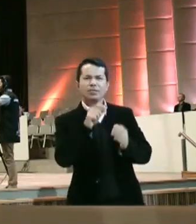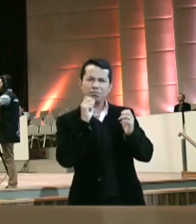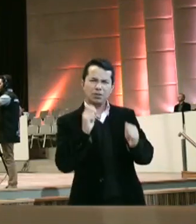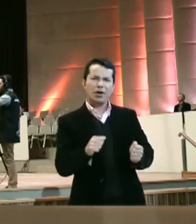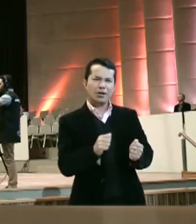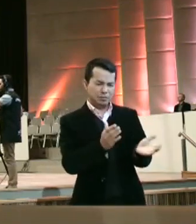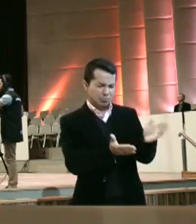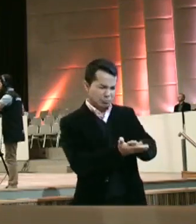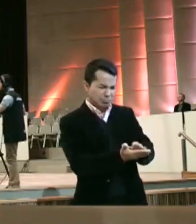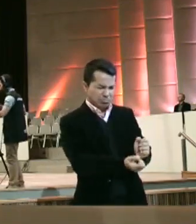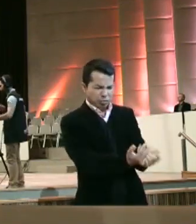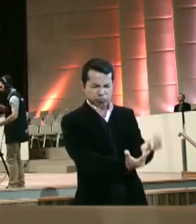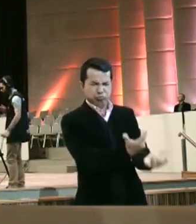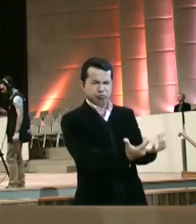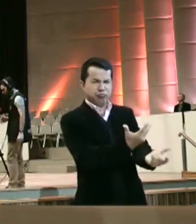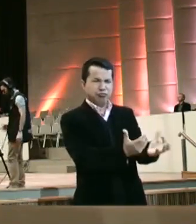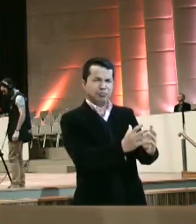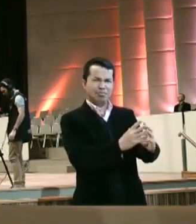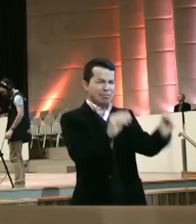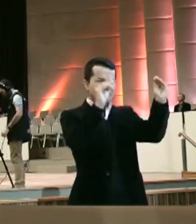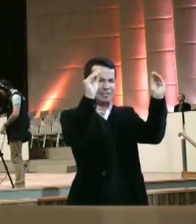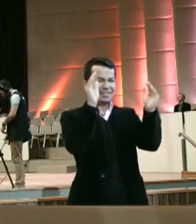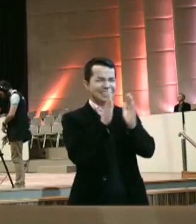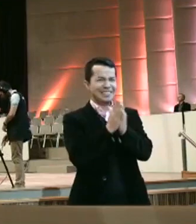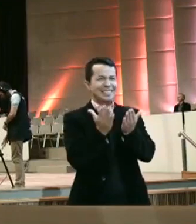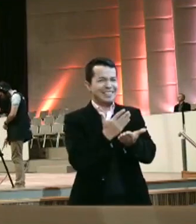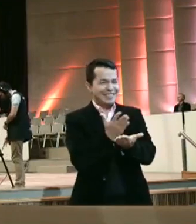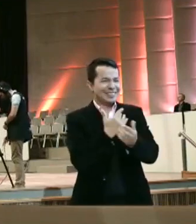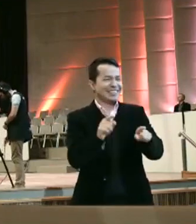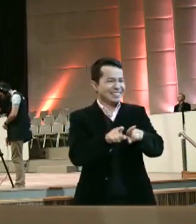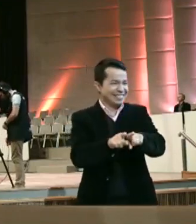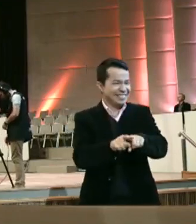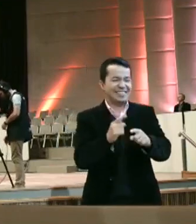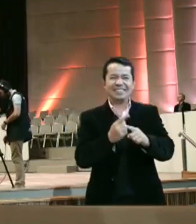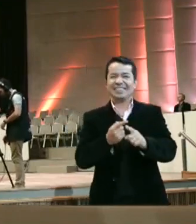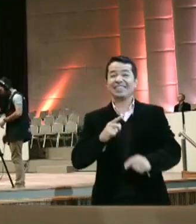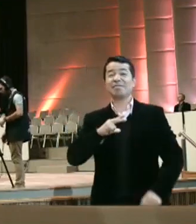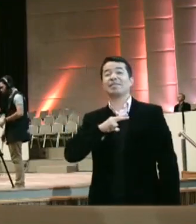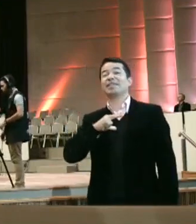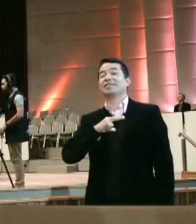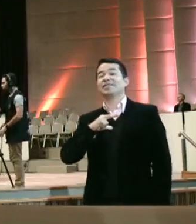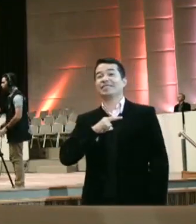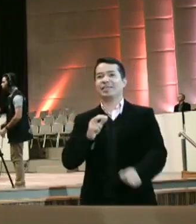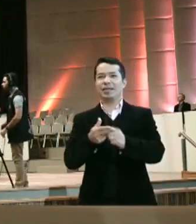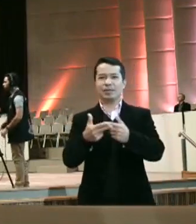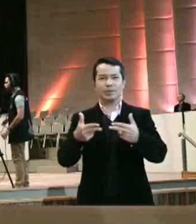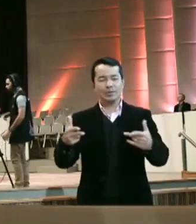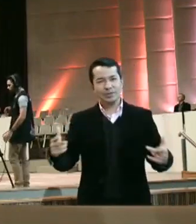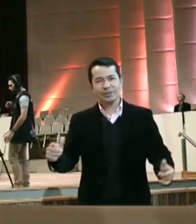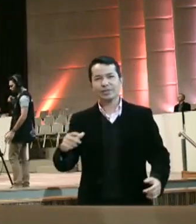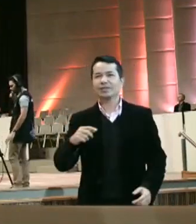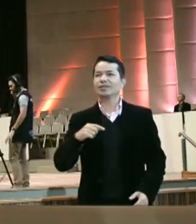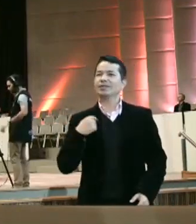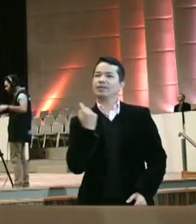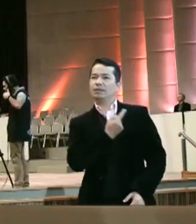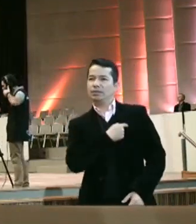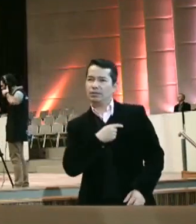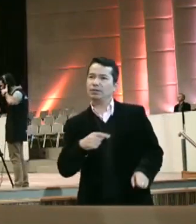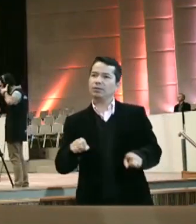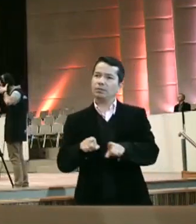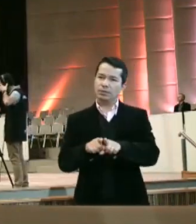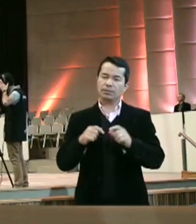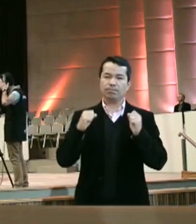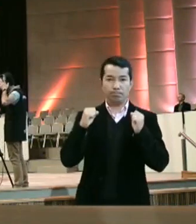não tem problema, né? Por quê? Porque são coisas muito pessoais, muito íntimas, né? Mas que a gente vai estar na presença do